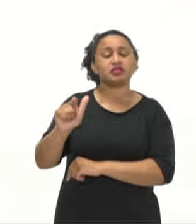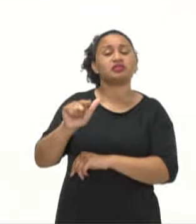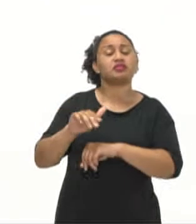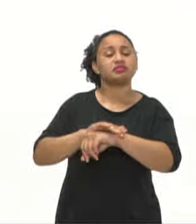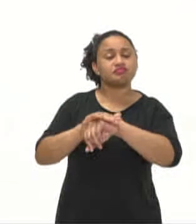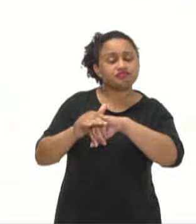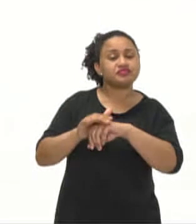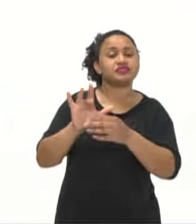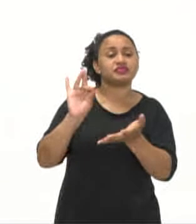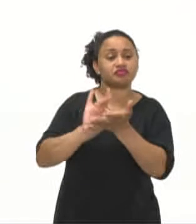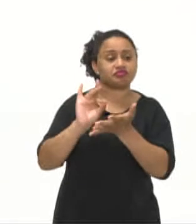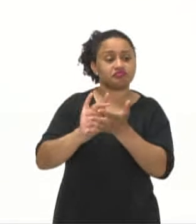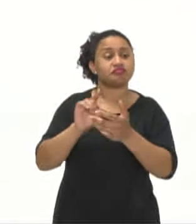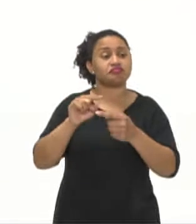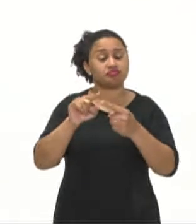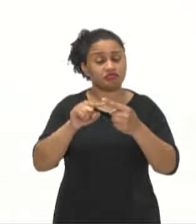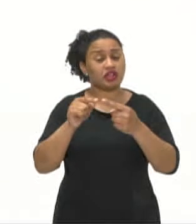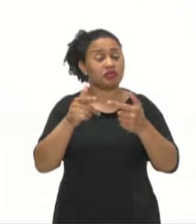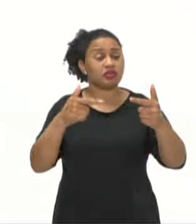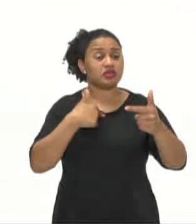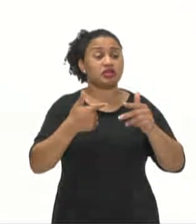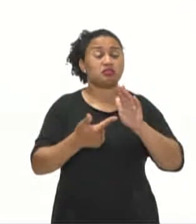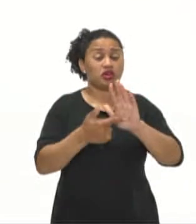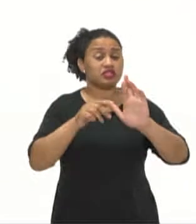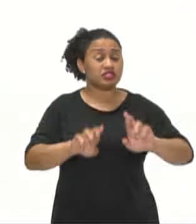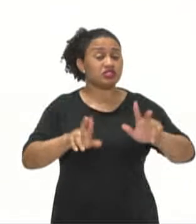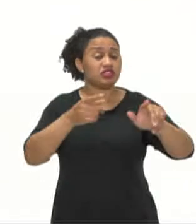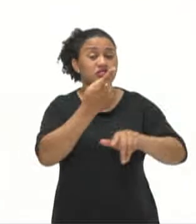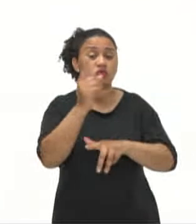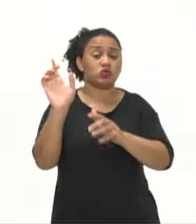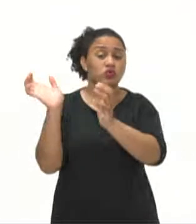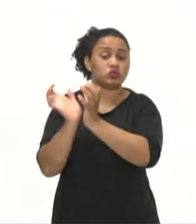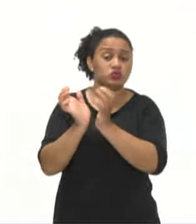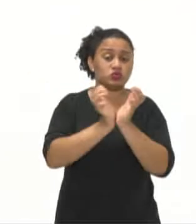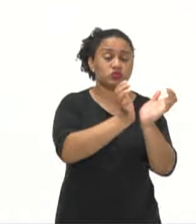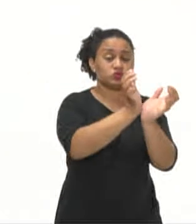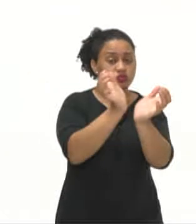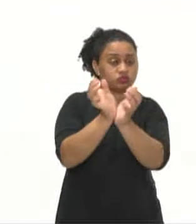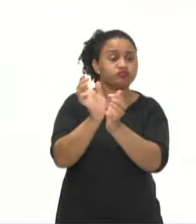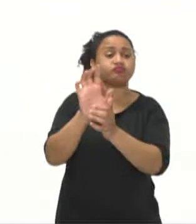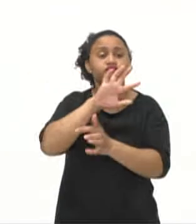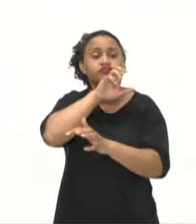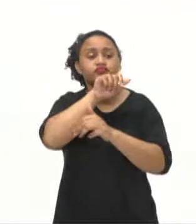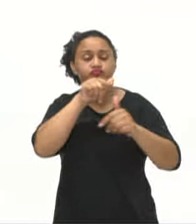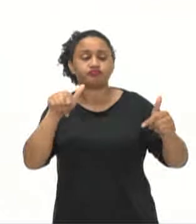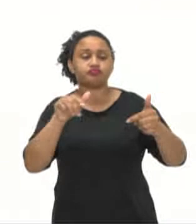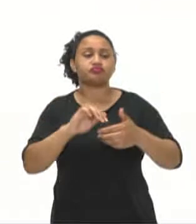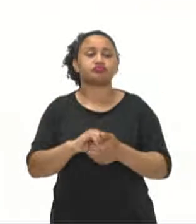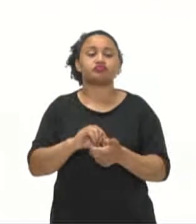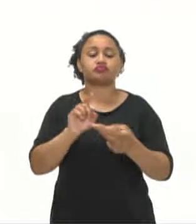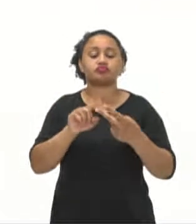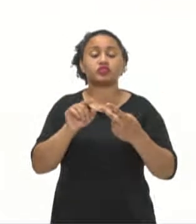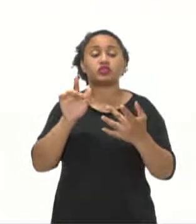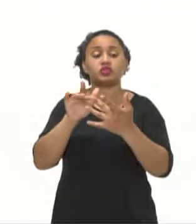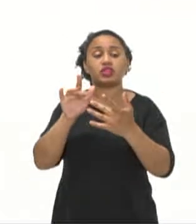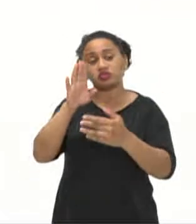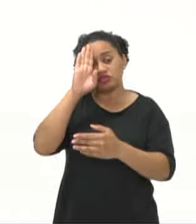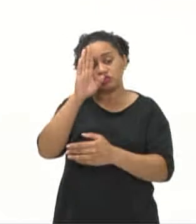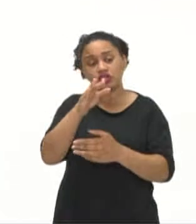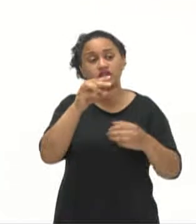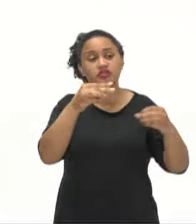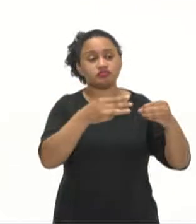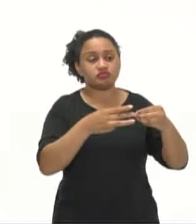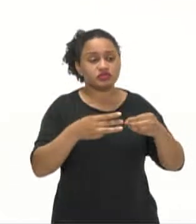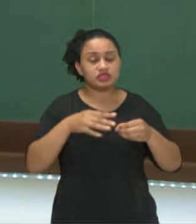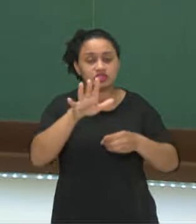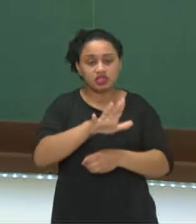tecidos verdadeiros, é algo que difere de todos os outros grupos. O contato deles direto das células com o meio